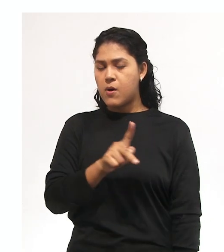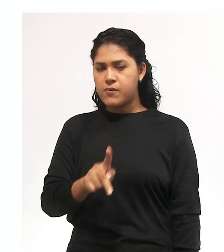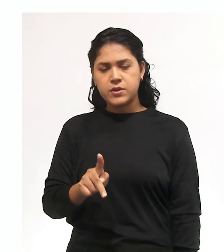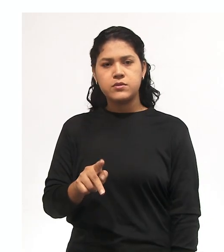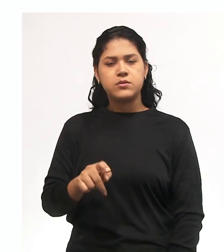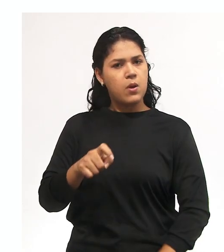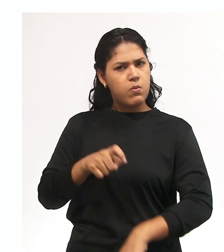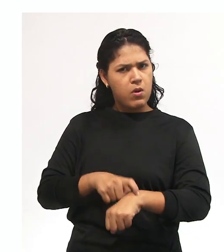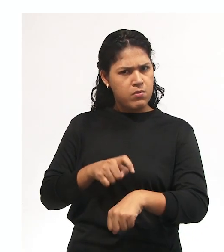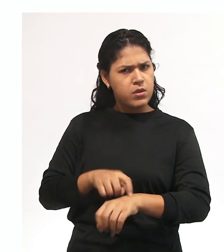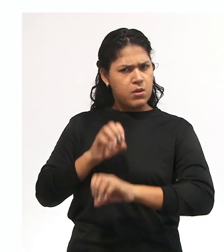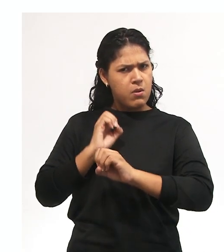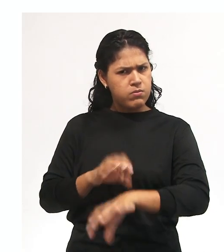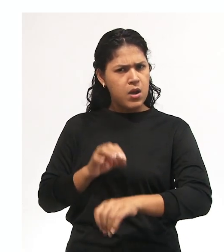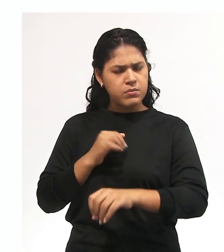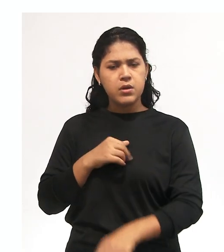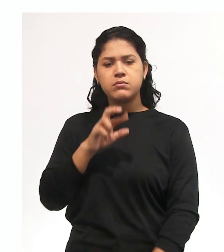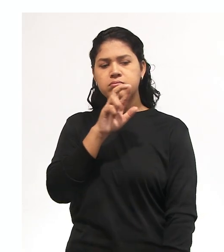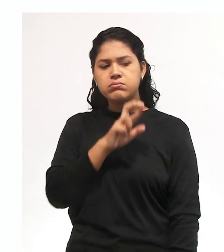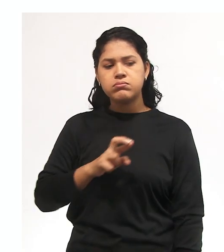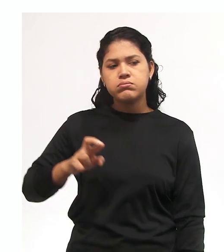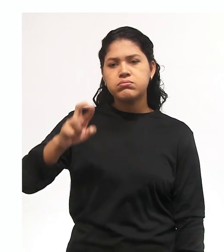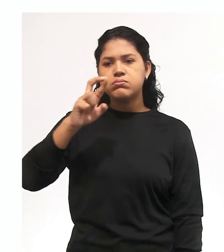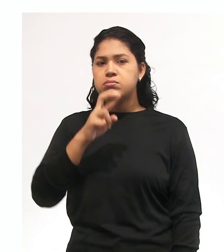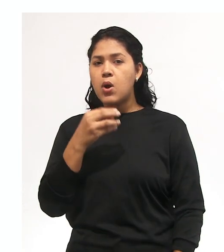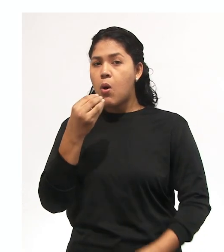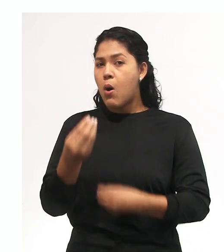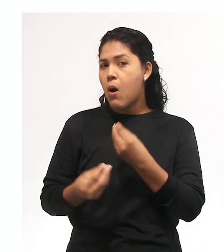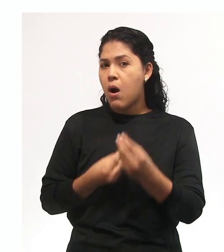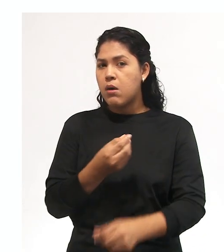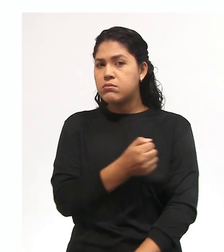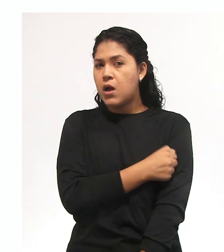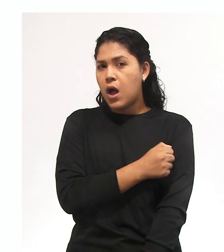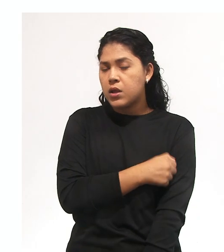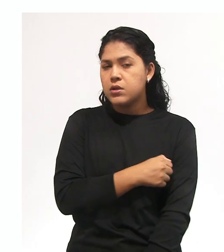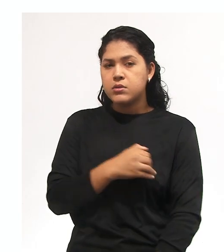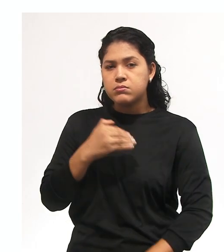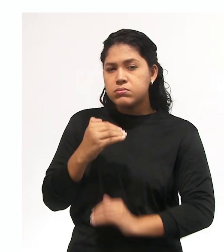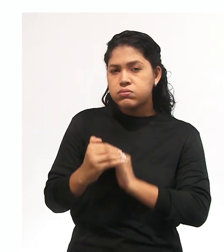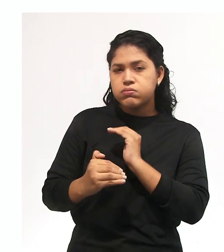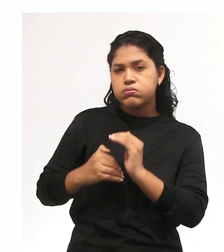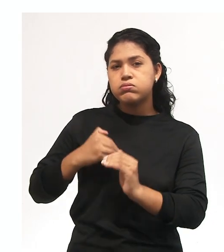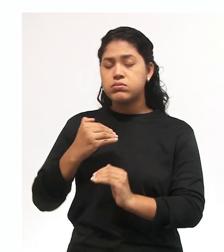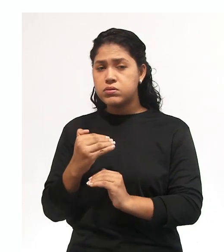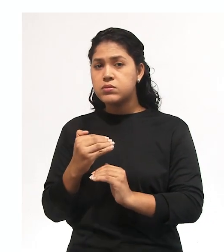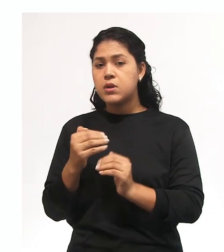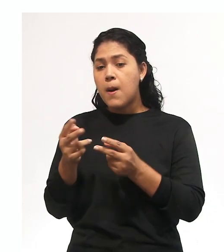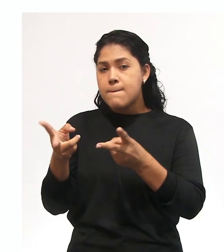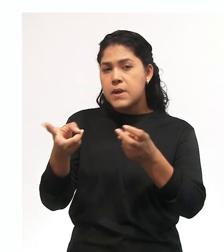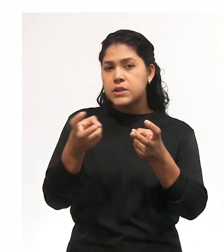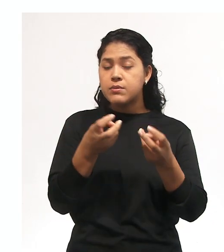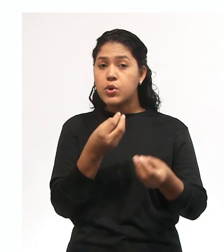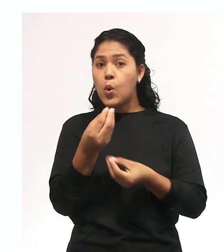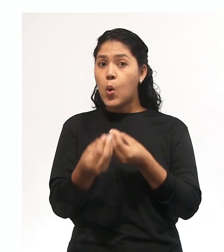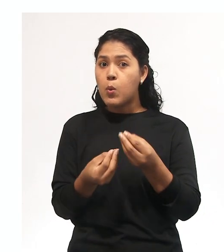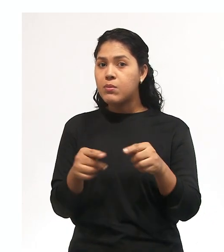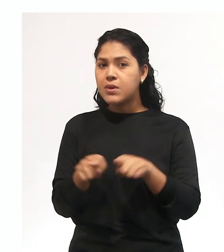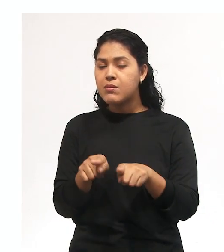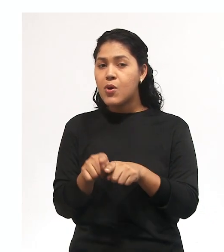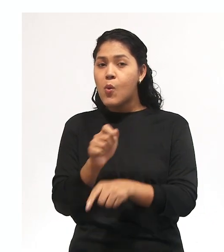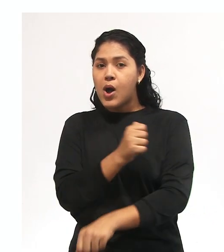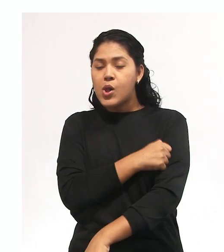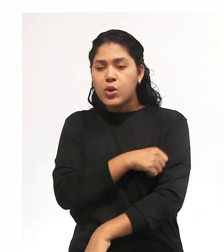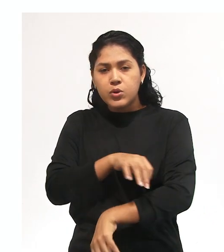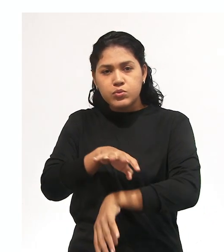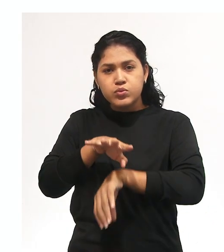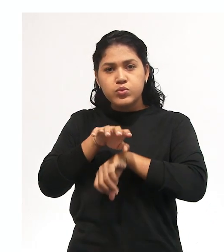professor avalie o desempenho dos alunos. Essa técnica possibilita a avaliação dos conhecimentos e também das